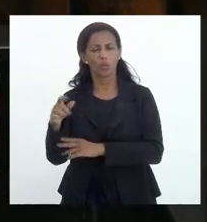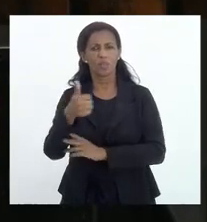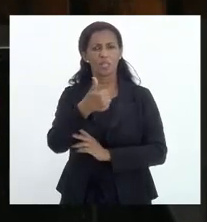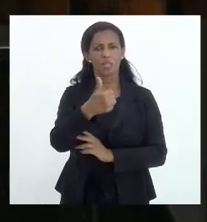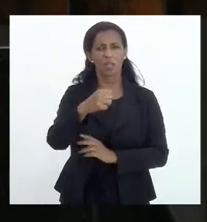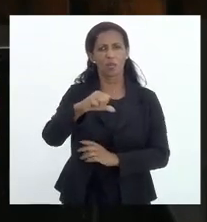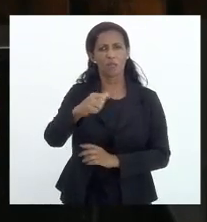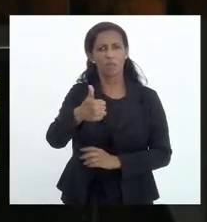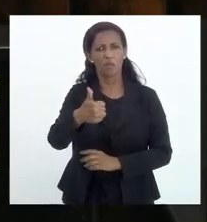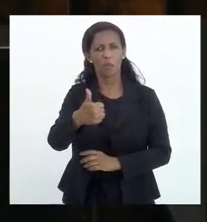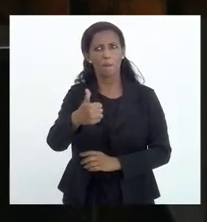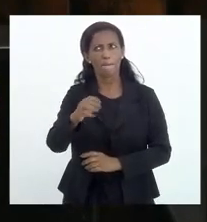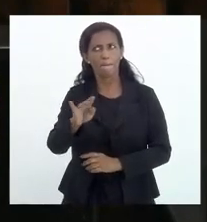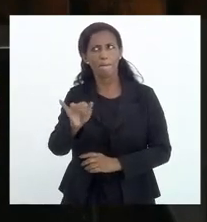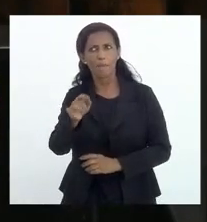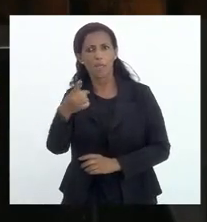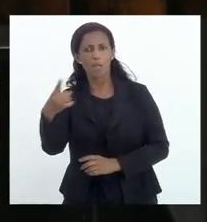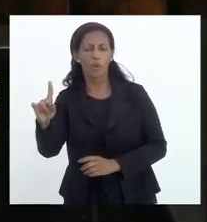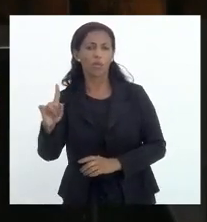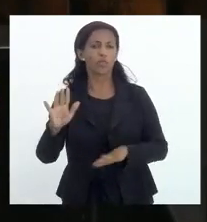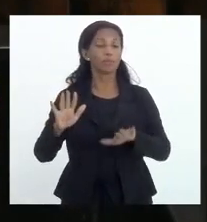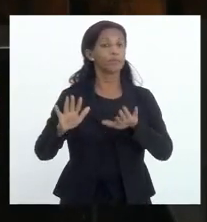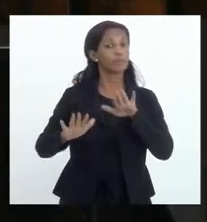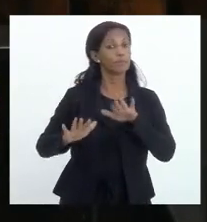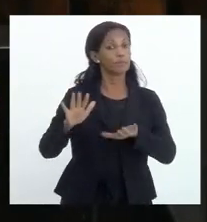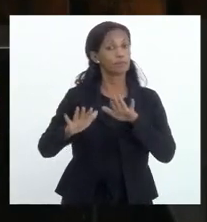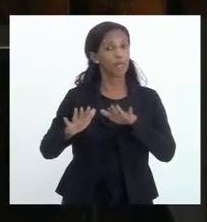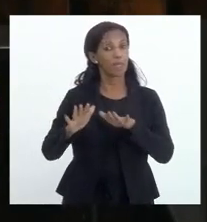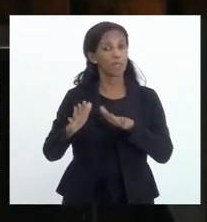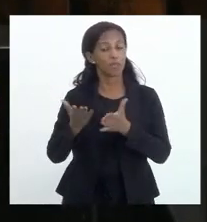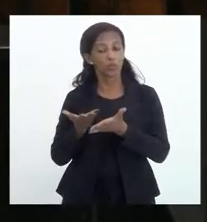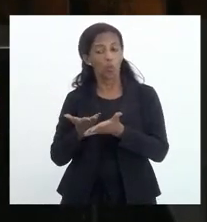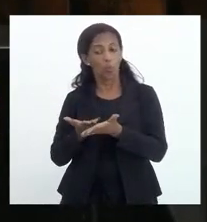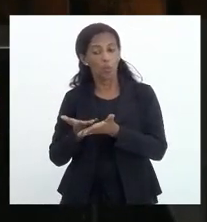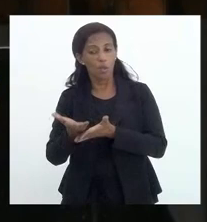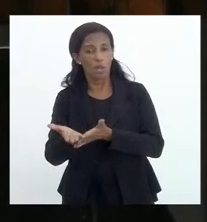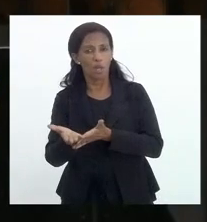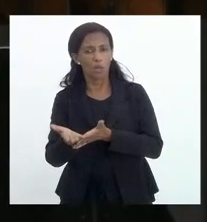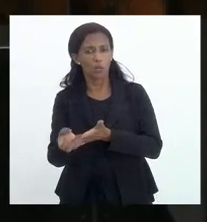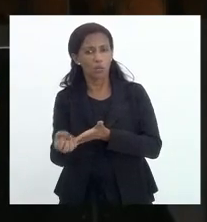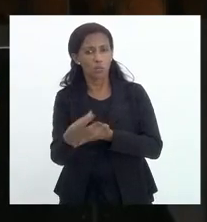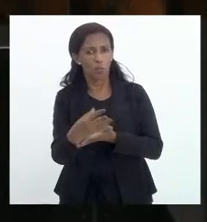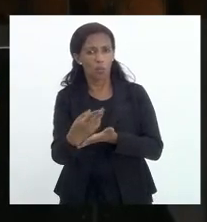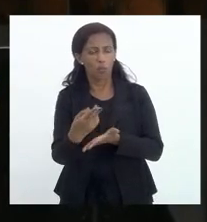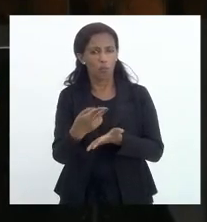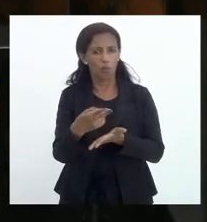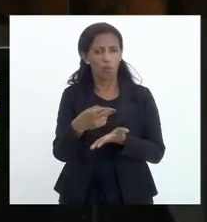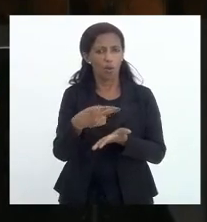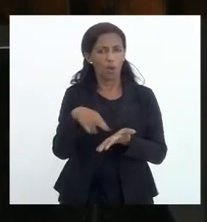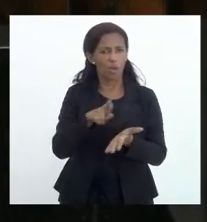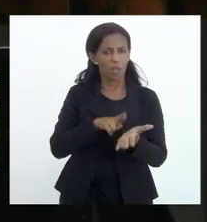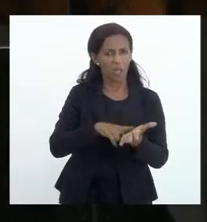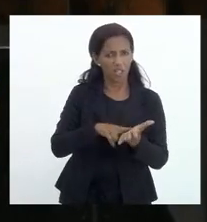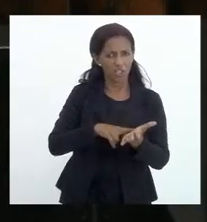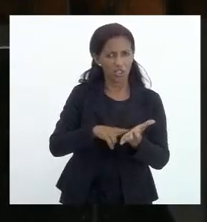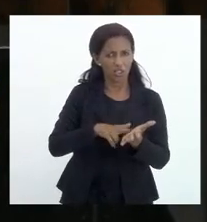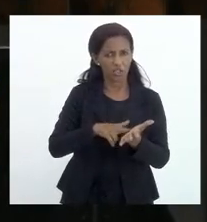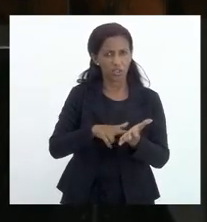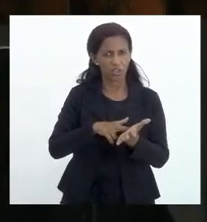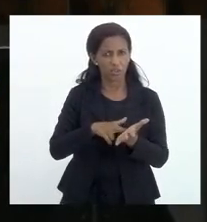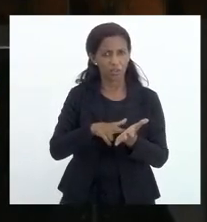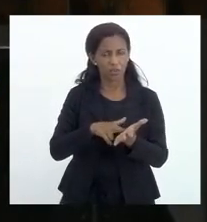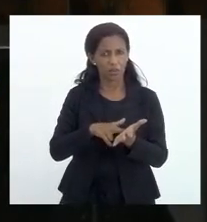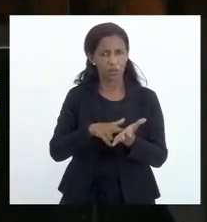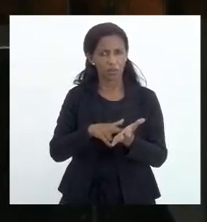bilhões, entretanto, com o ingresso no novo regime, em função das tratativas, das negociações feitas pelo Estado e a